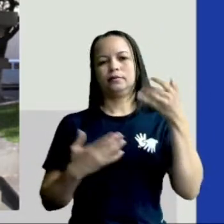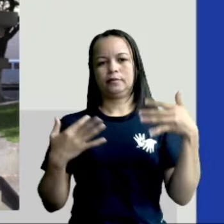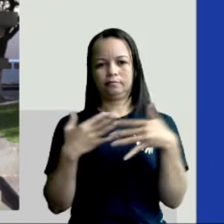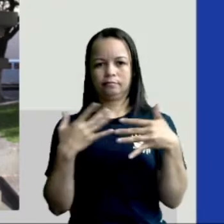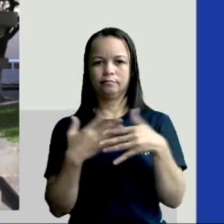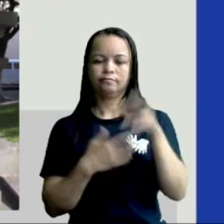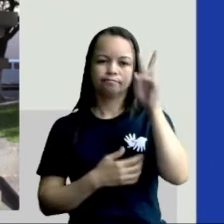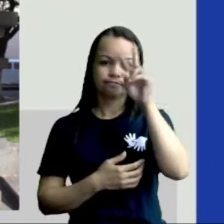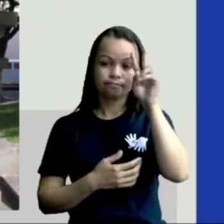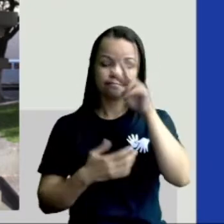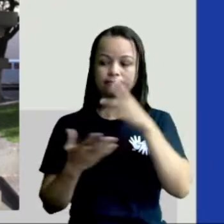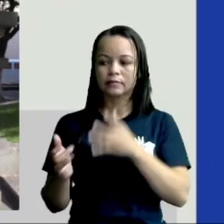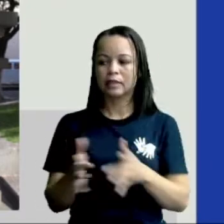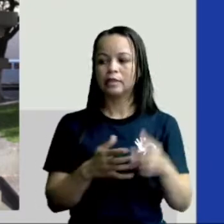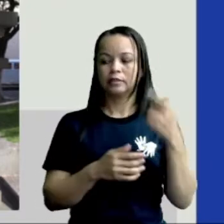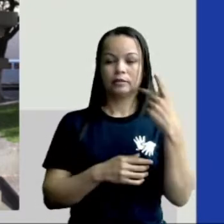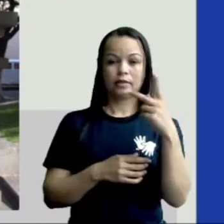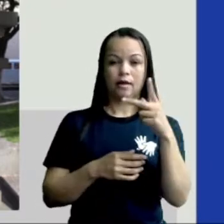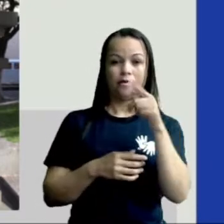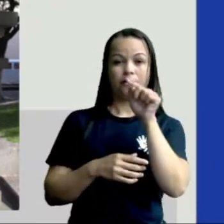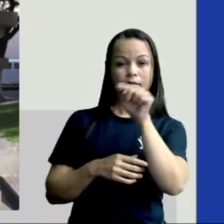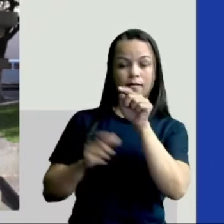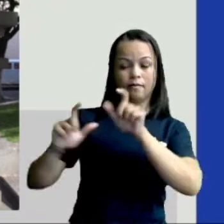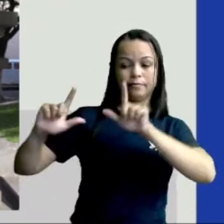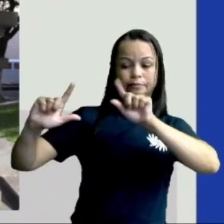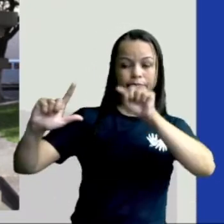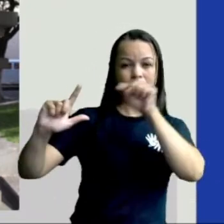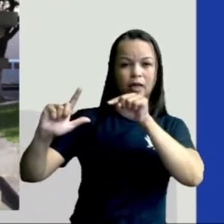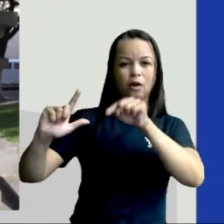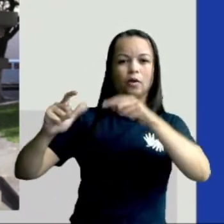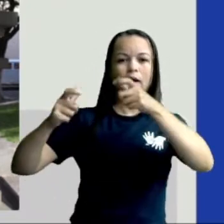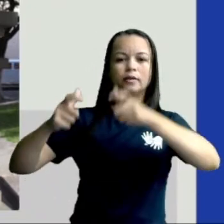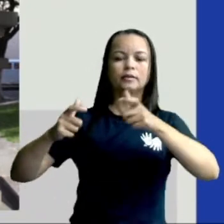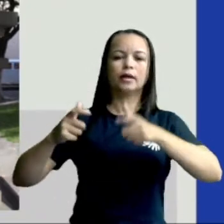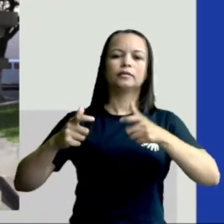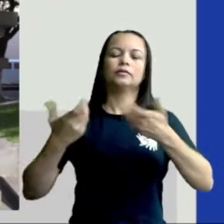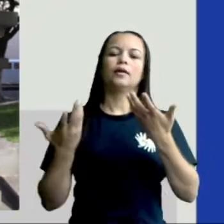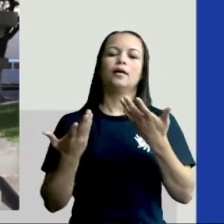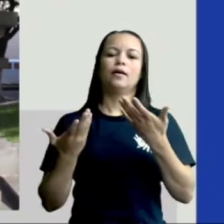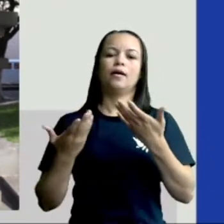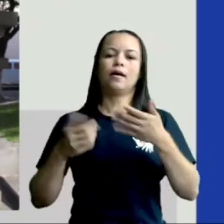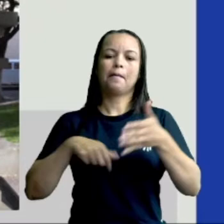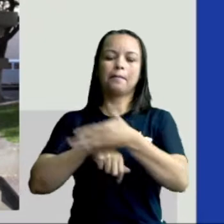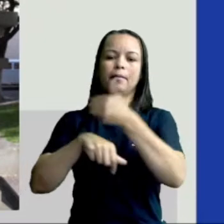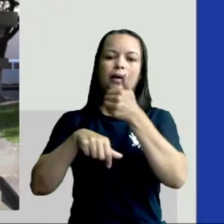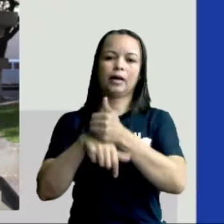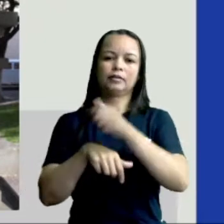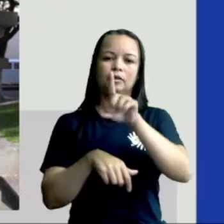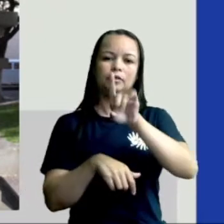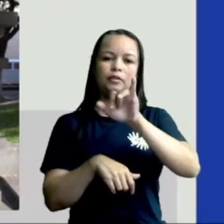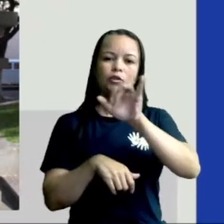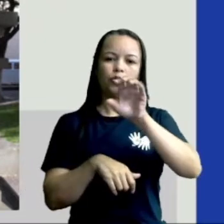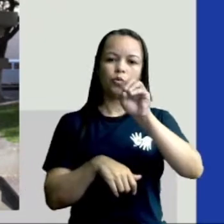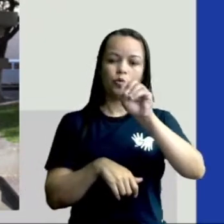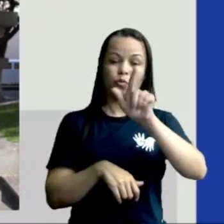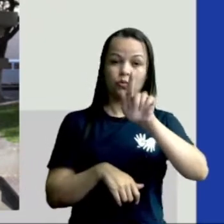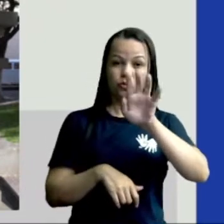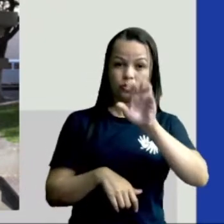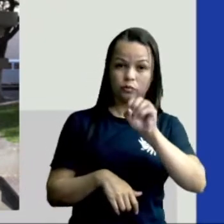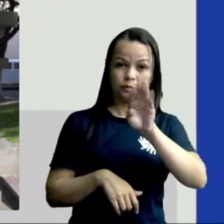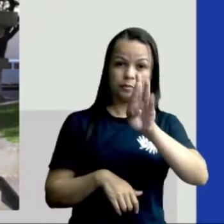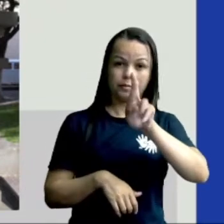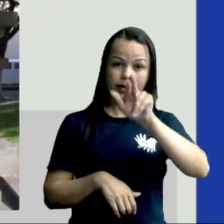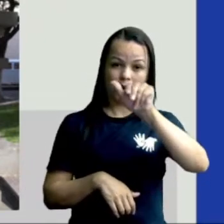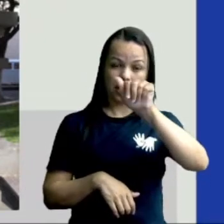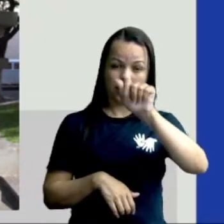daí, ó, ele está localizado na Praça Diogo de Braga, é uma homenagem ao fundador da cidade, Antônio Diogo de Braga,